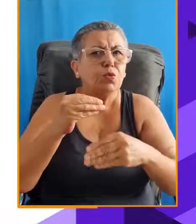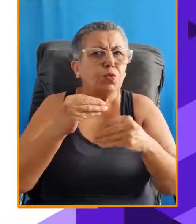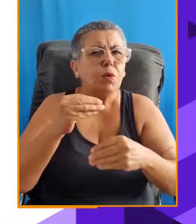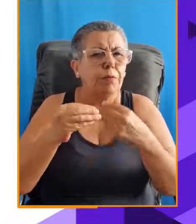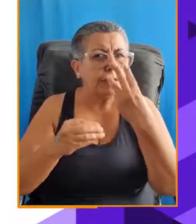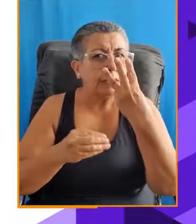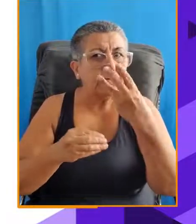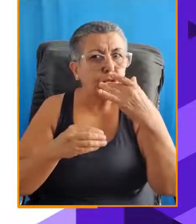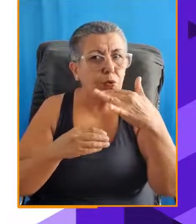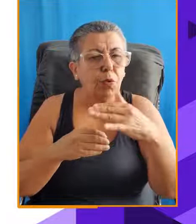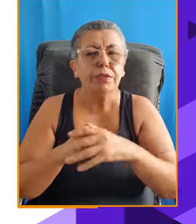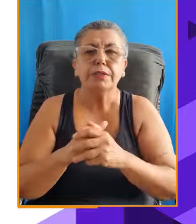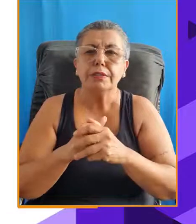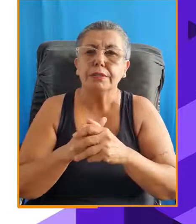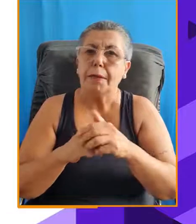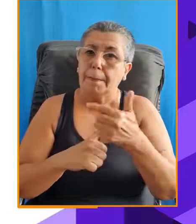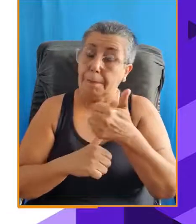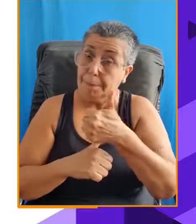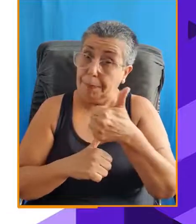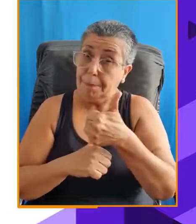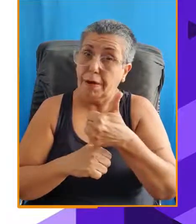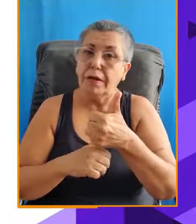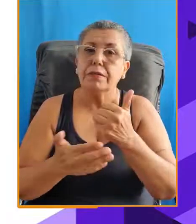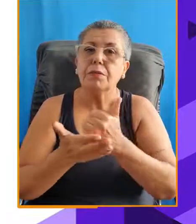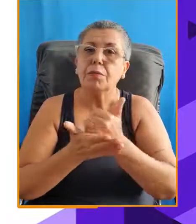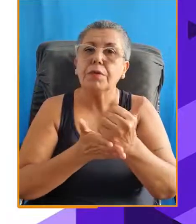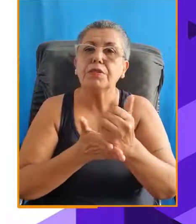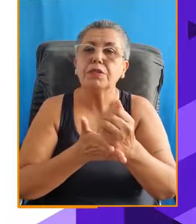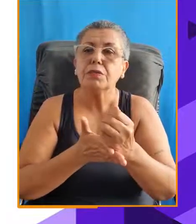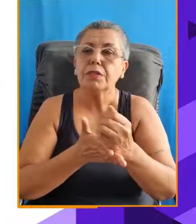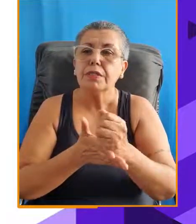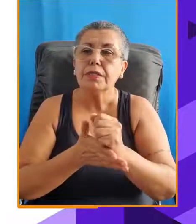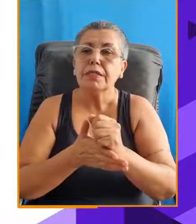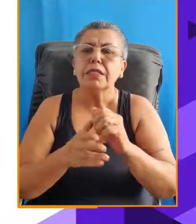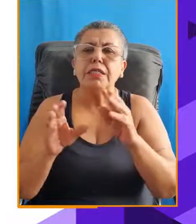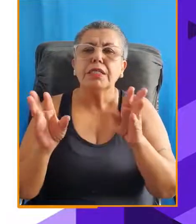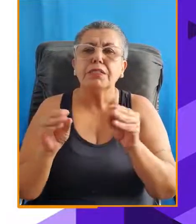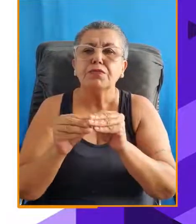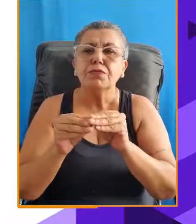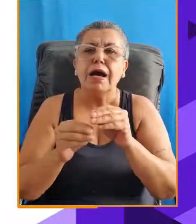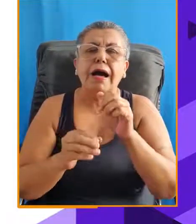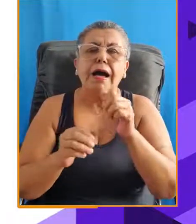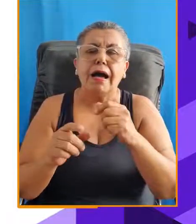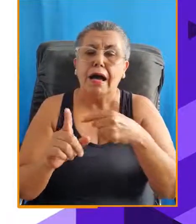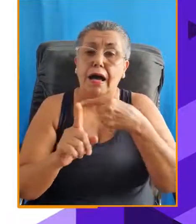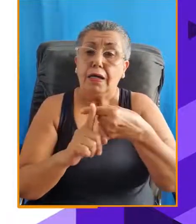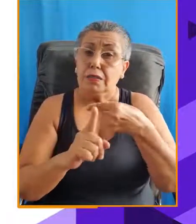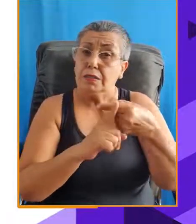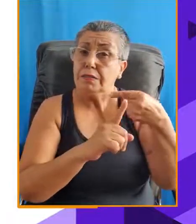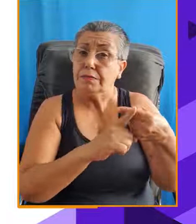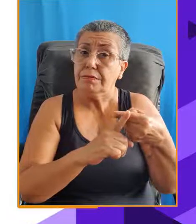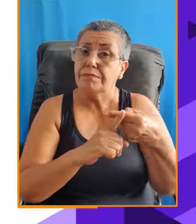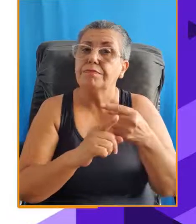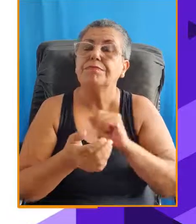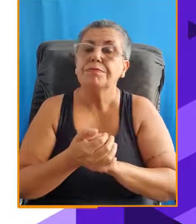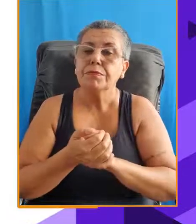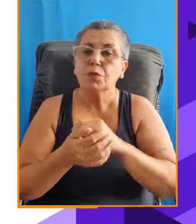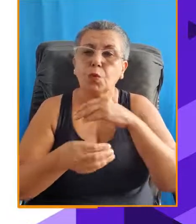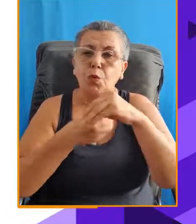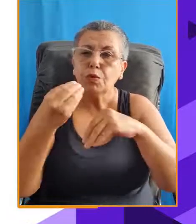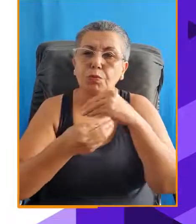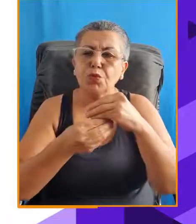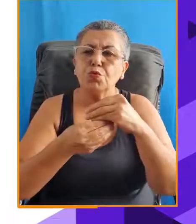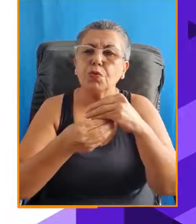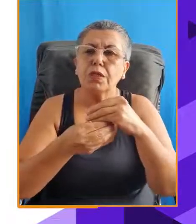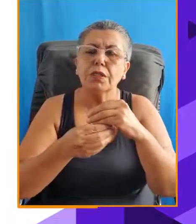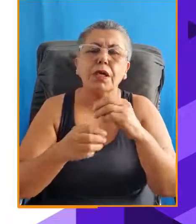três cores luz primárias dão início ao fenômeno de síntese aditiva, ou seja, quando misturadas em